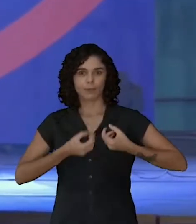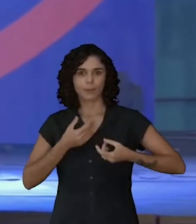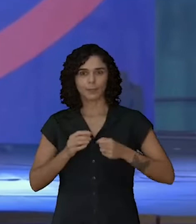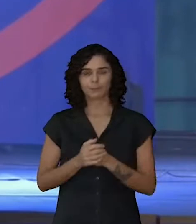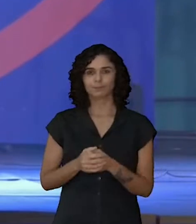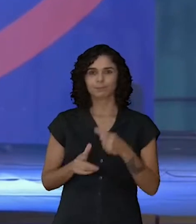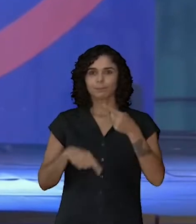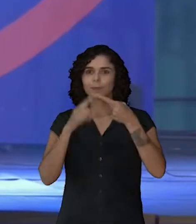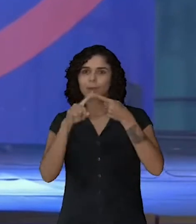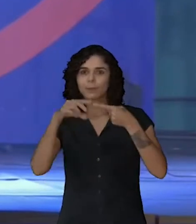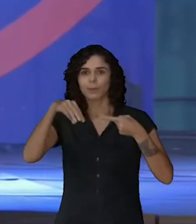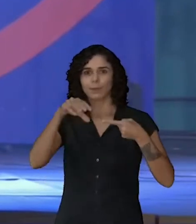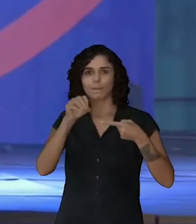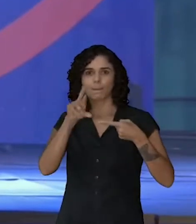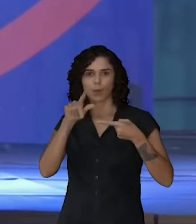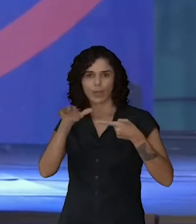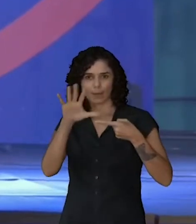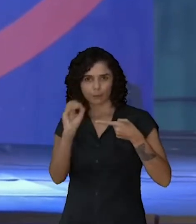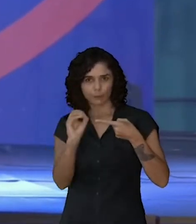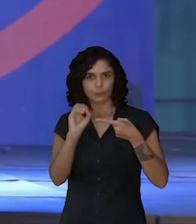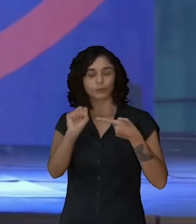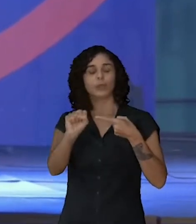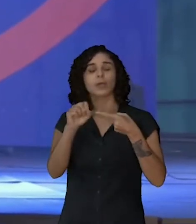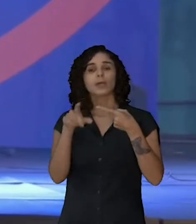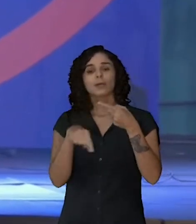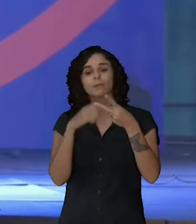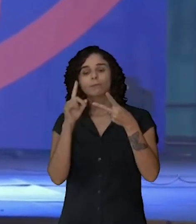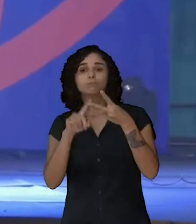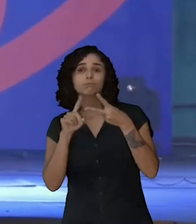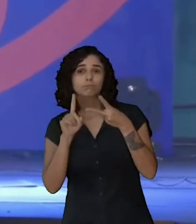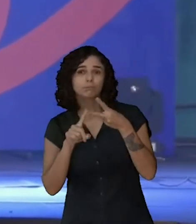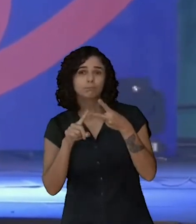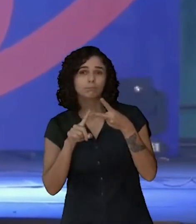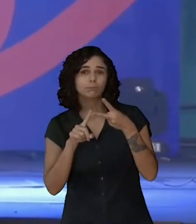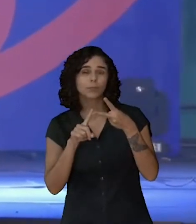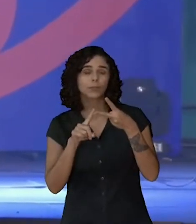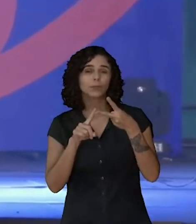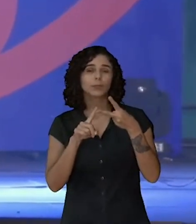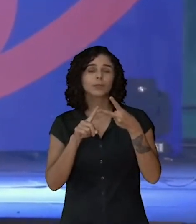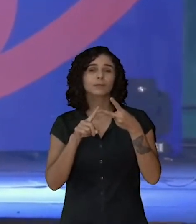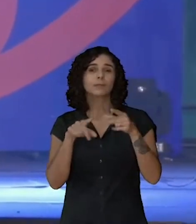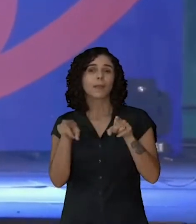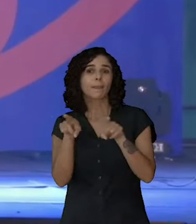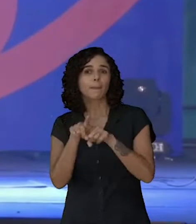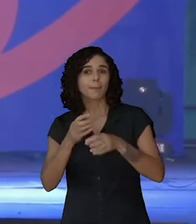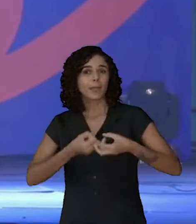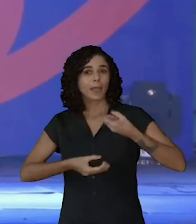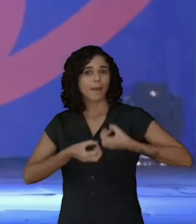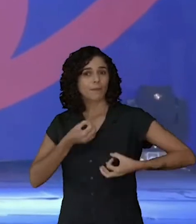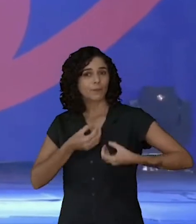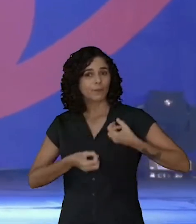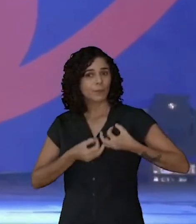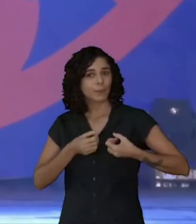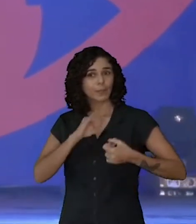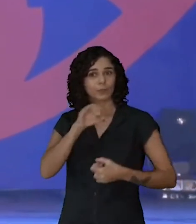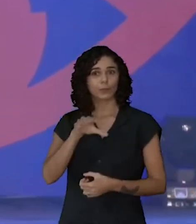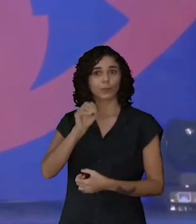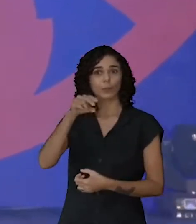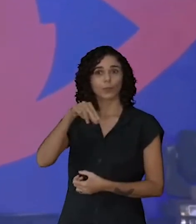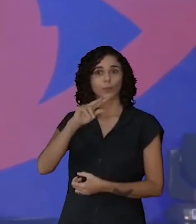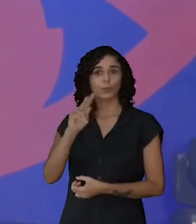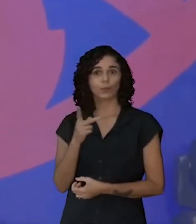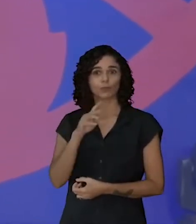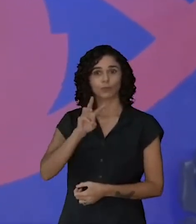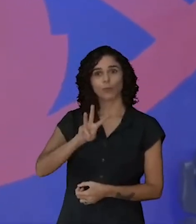no primeiro sobre os morávios, depois sobre o avivamento através de John Wesley.